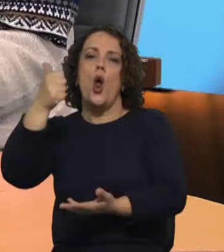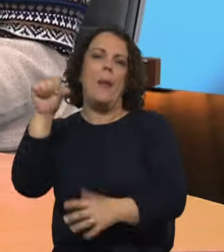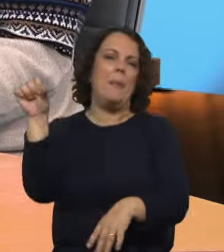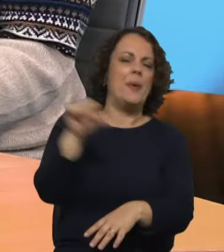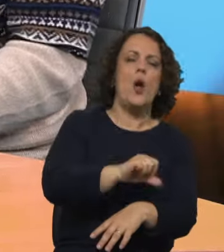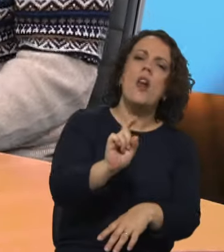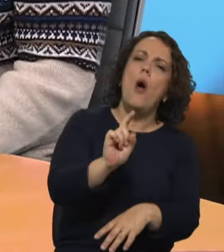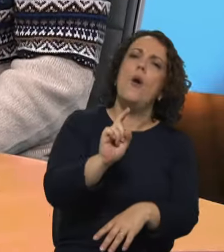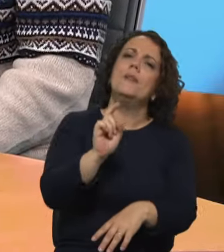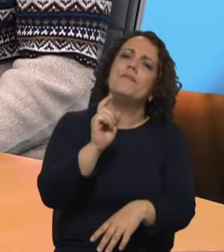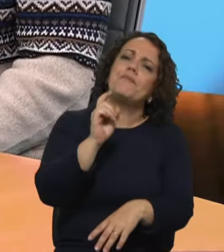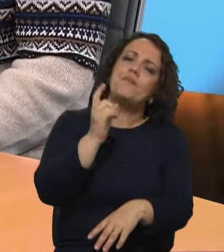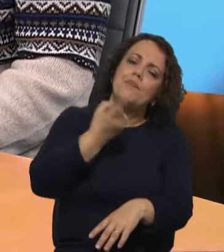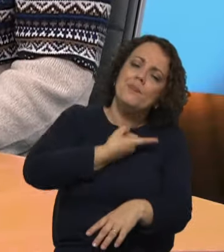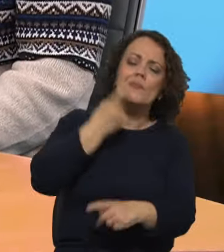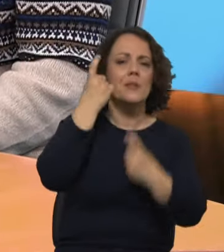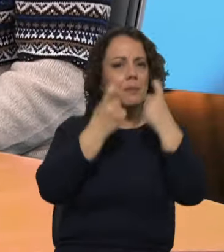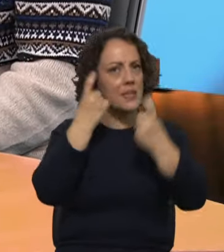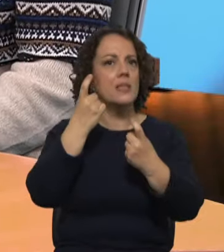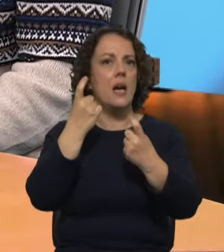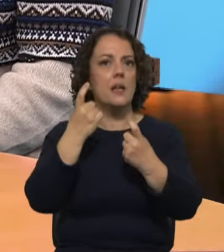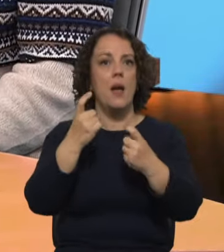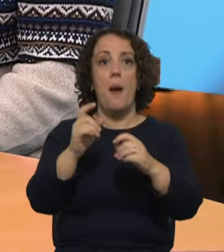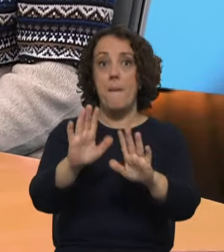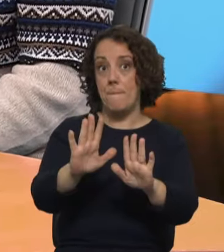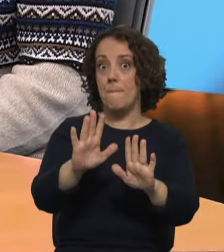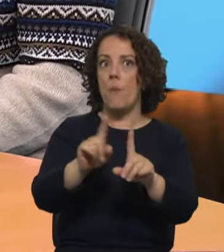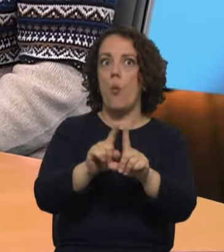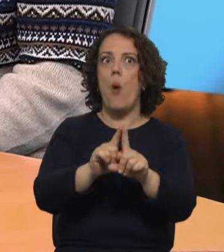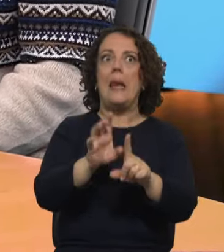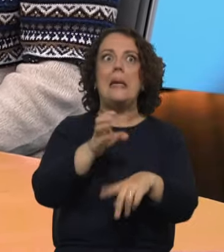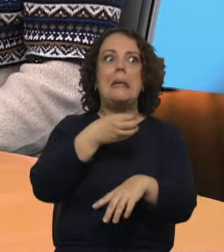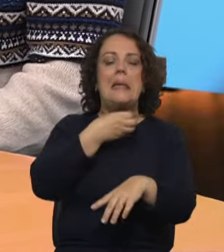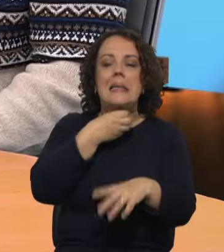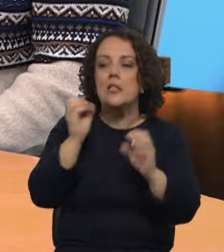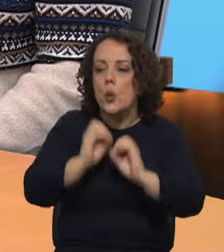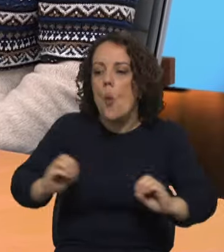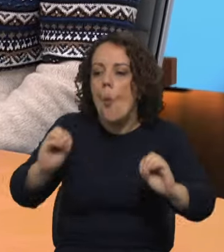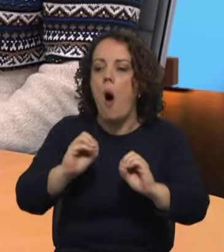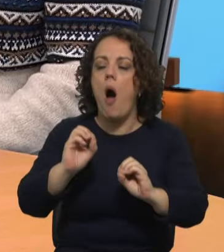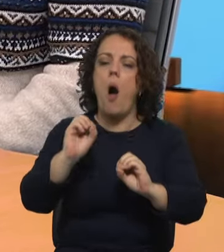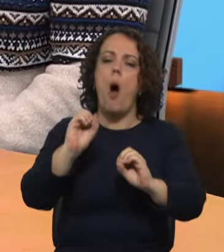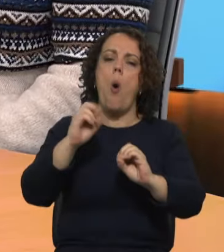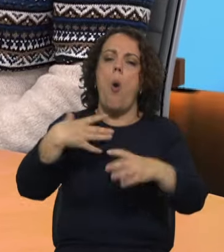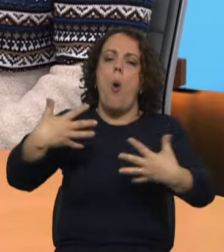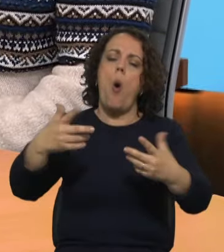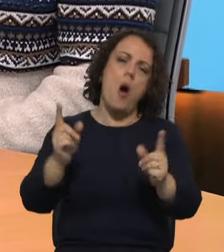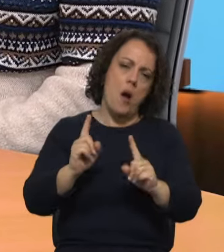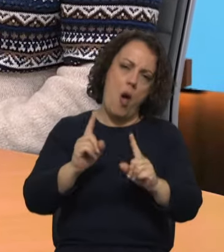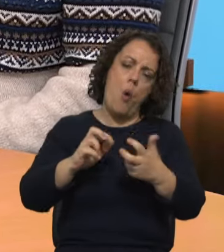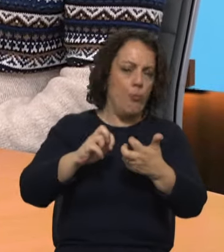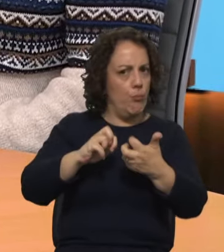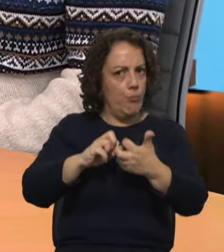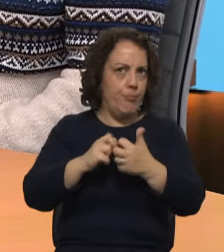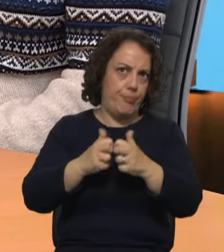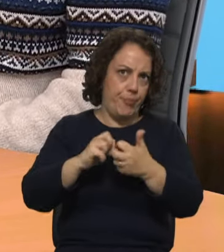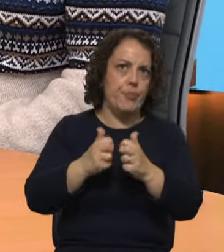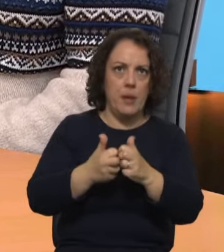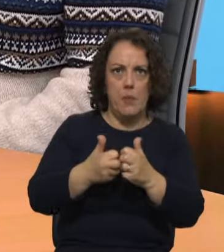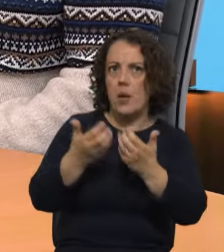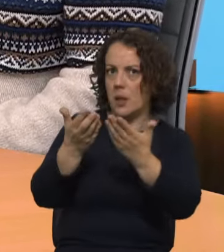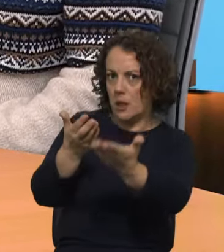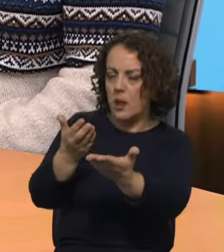Pelo menos tem que nos fazer pensar eu não quer dizer que não haja grandes crises e grandes temáticas que são mesmo um grande problema não é e aqui podemos